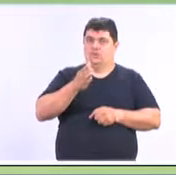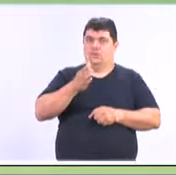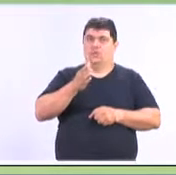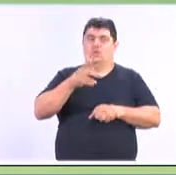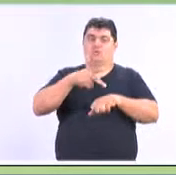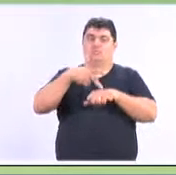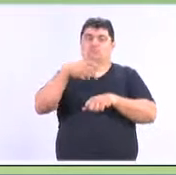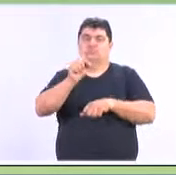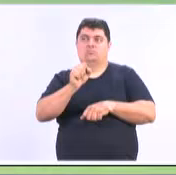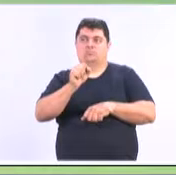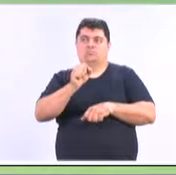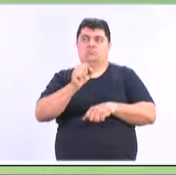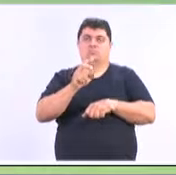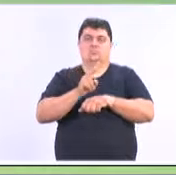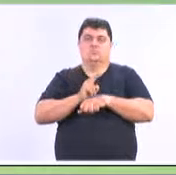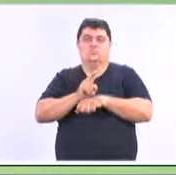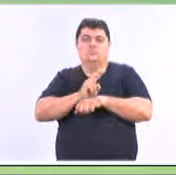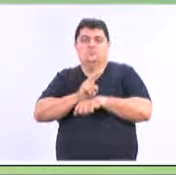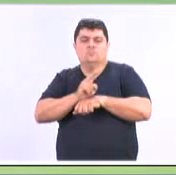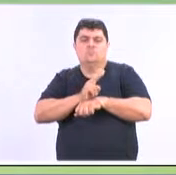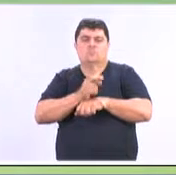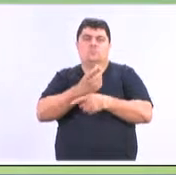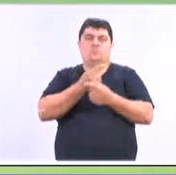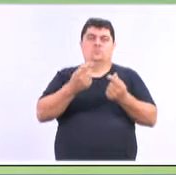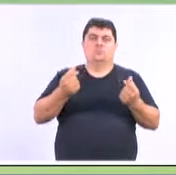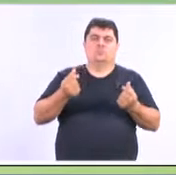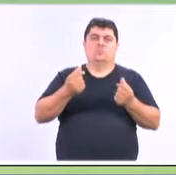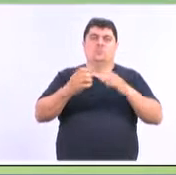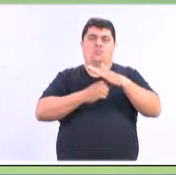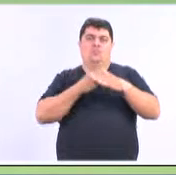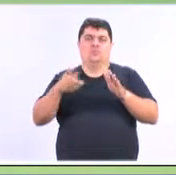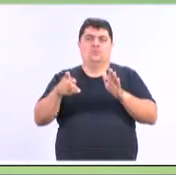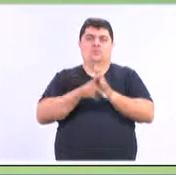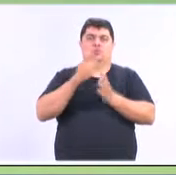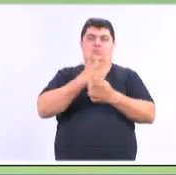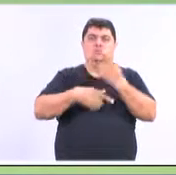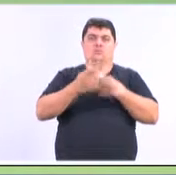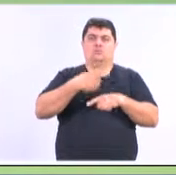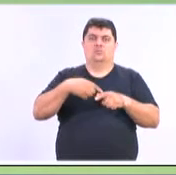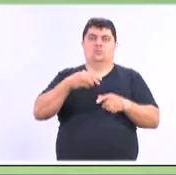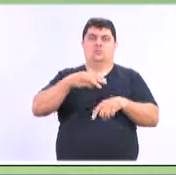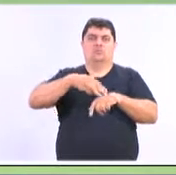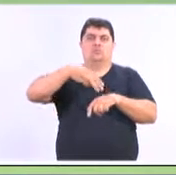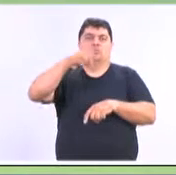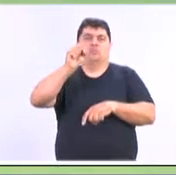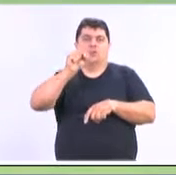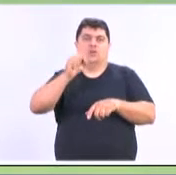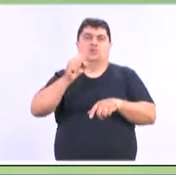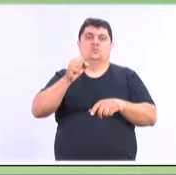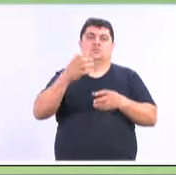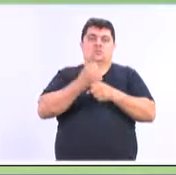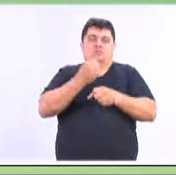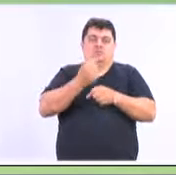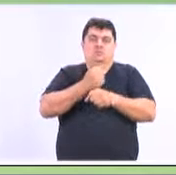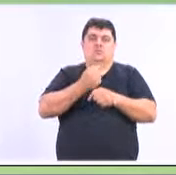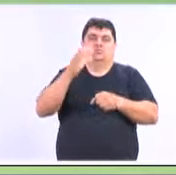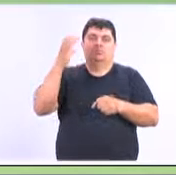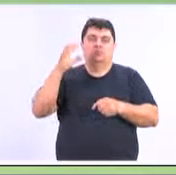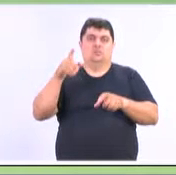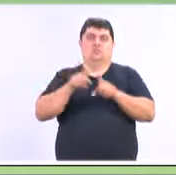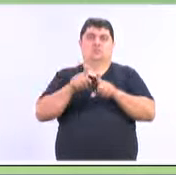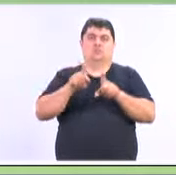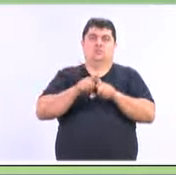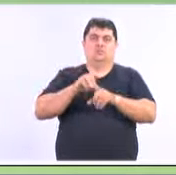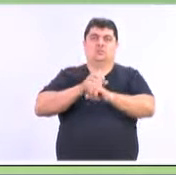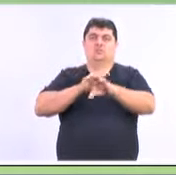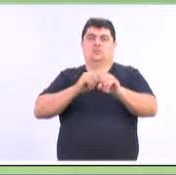especialização em Controladoria de Negócios e Gestão, e sou mestre em Ciências Contábeis, tenho experiência profissional na área de Educação